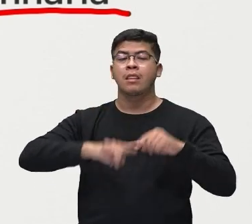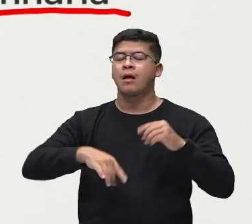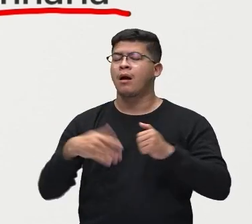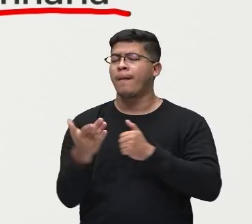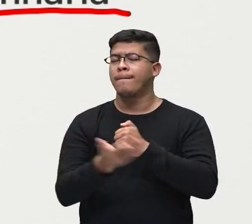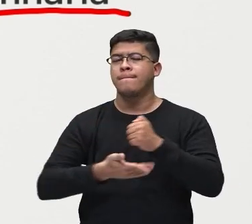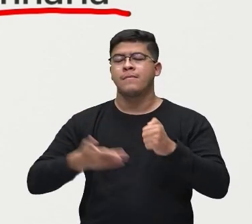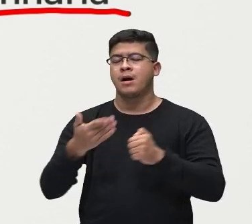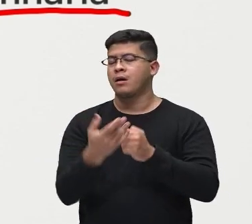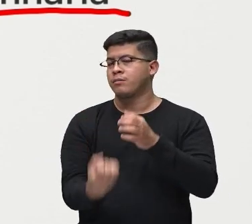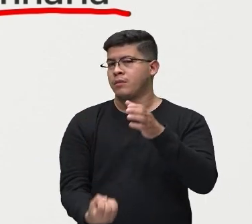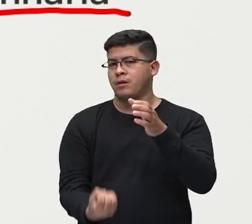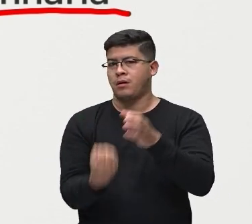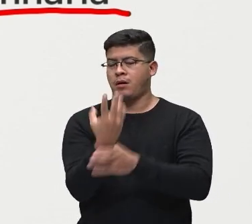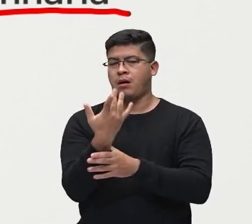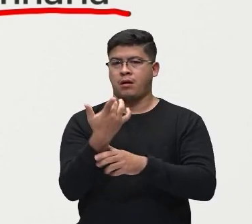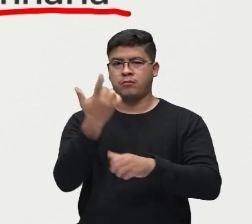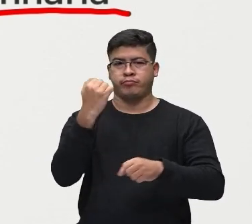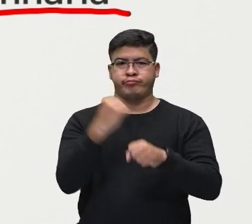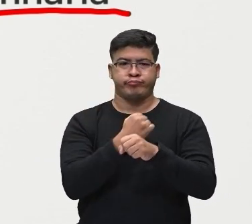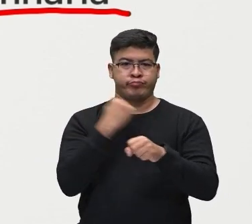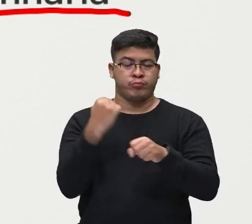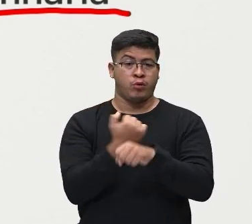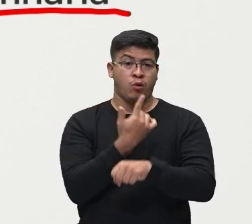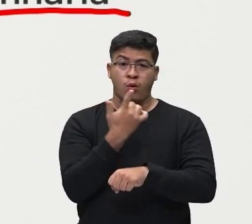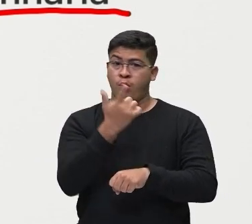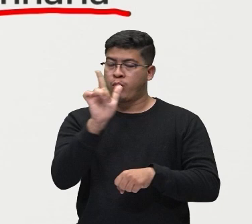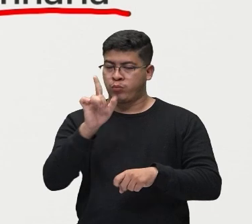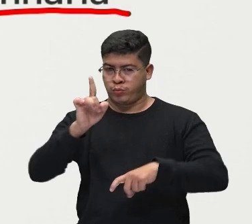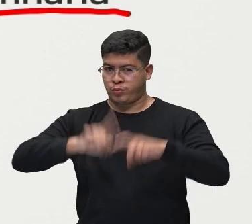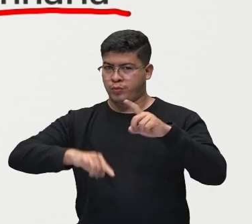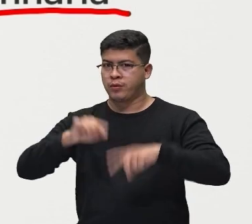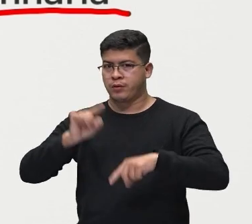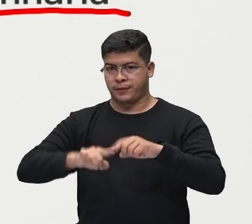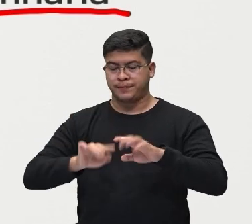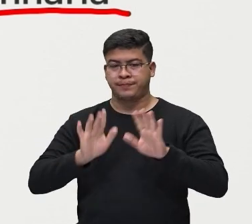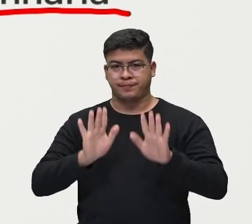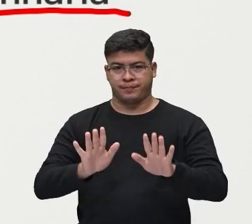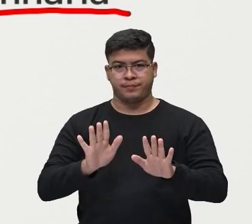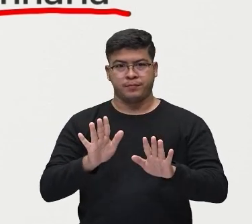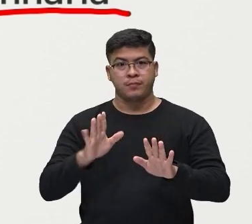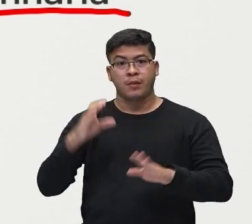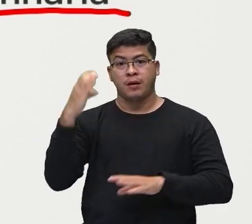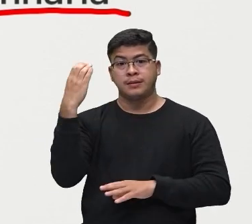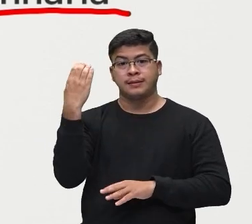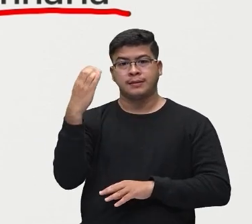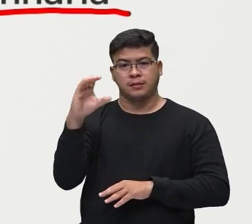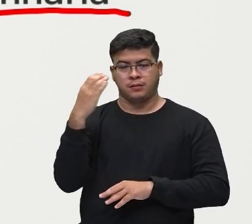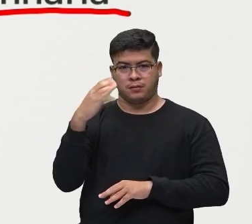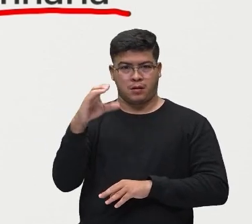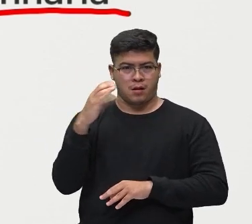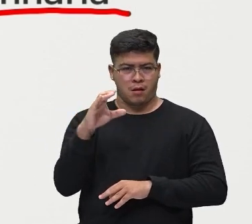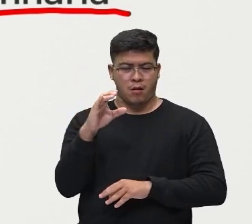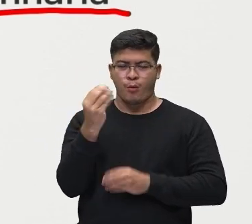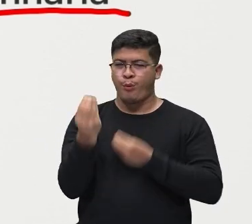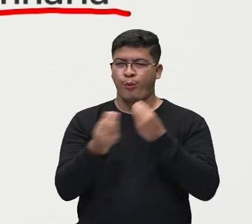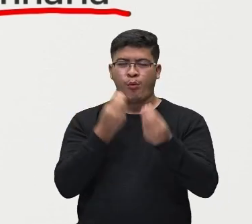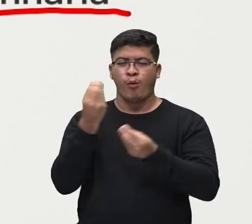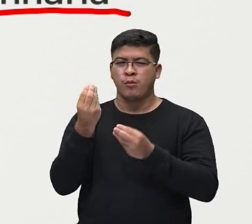principais aplicabilidades da termodinâmica é na ciência dos materiais, em que são